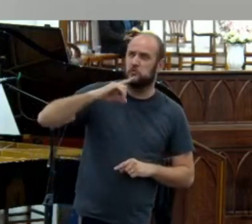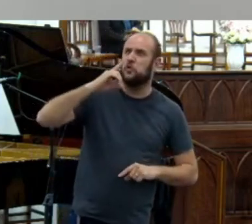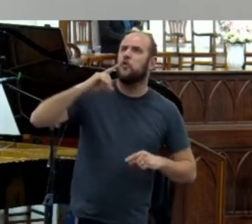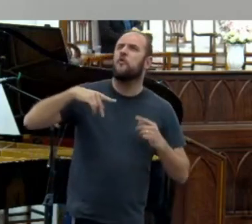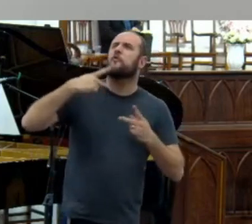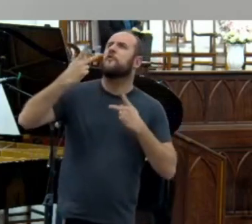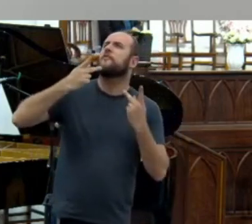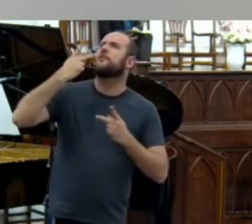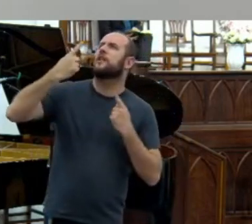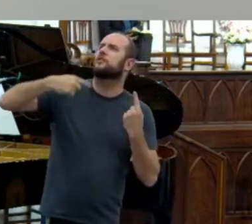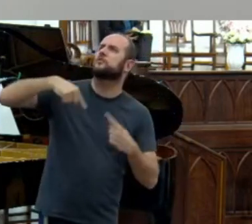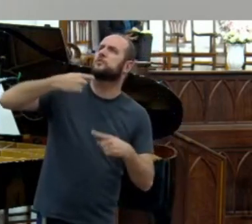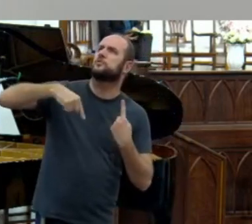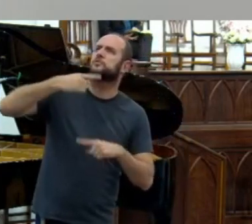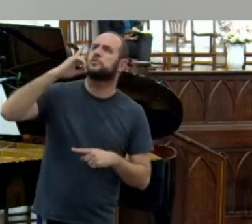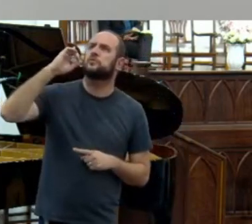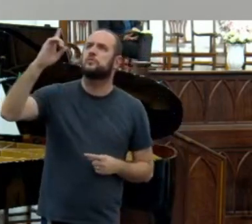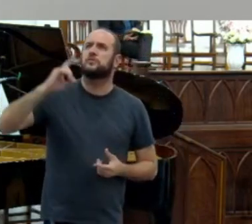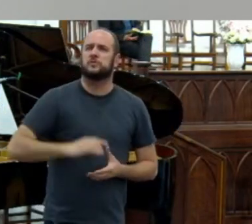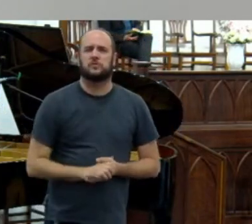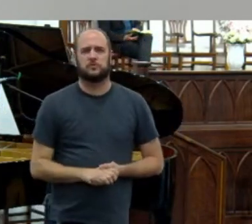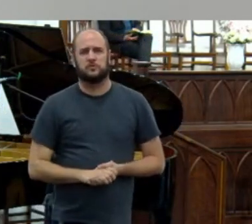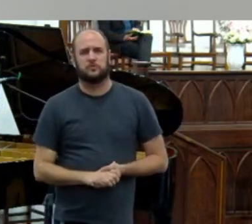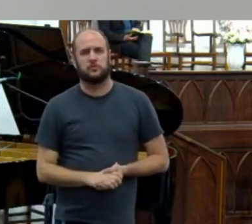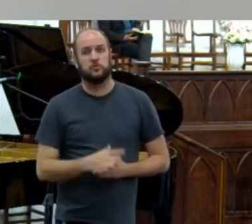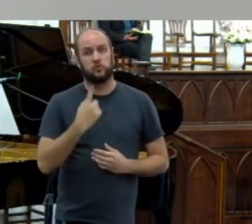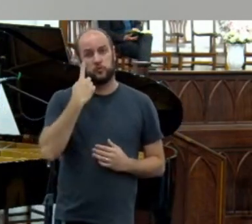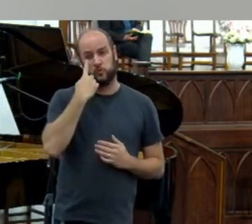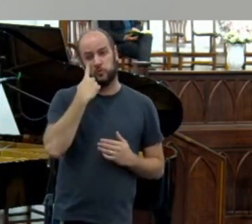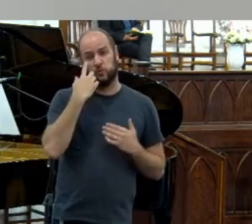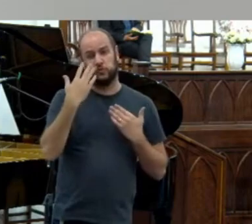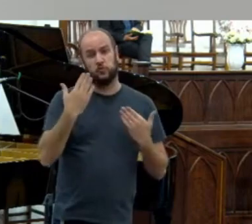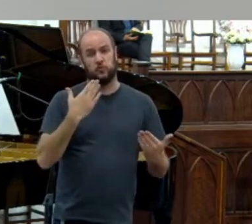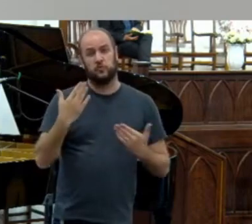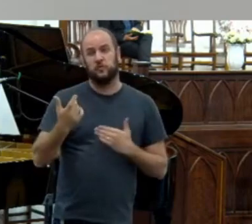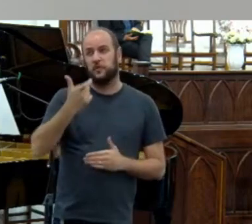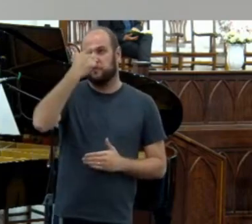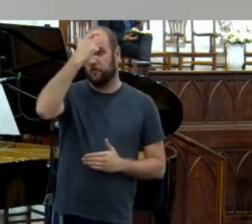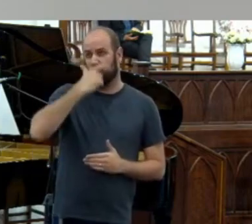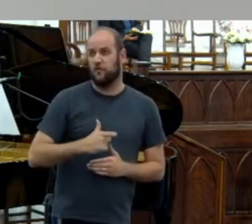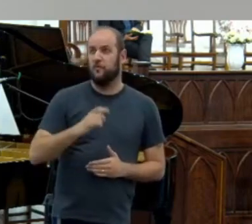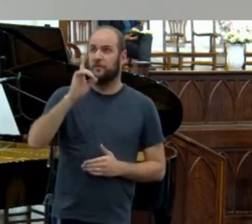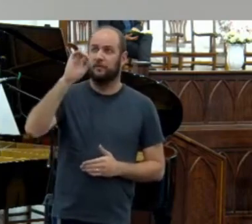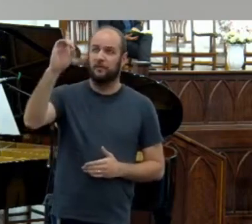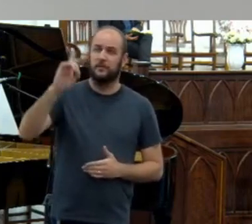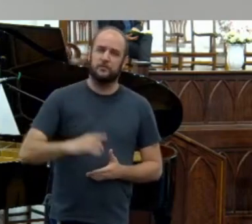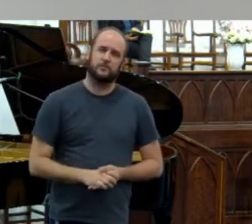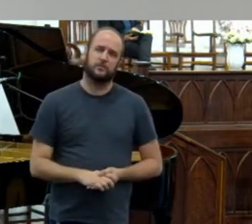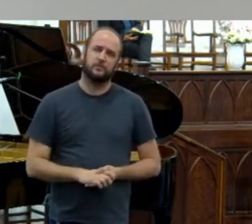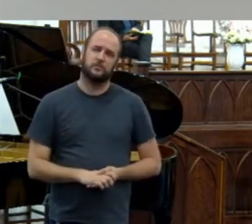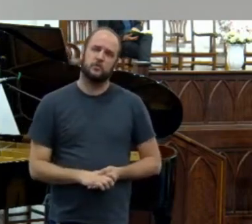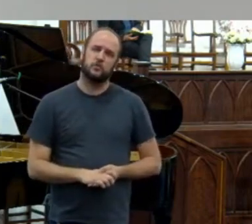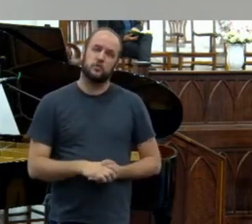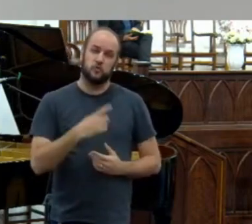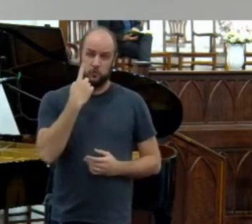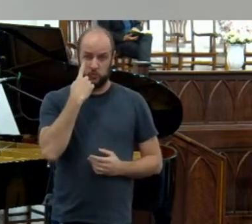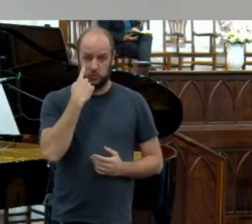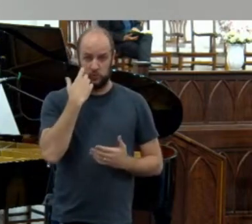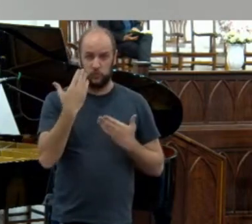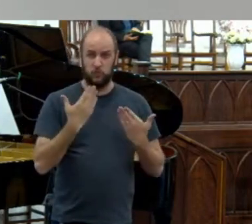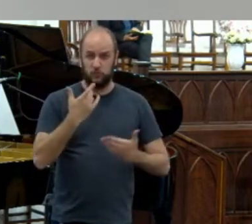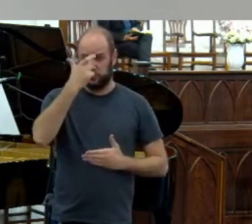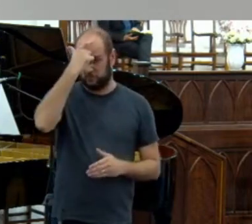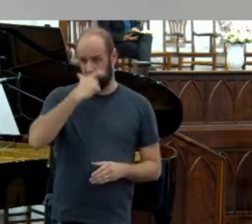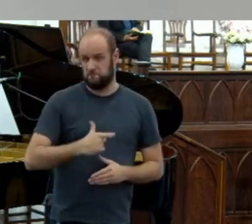discutes com Deus, tu duvidas do caráter dele. Tu duvidas do caráter